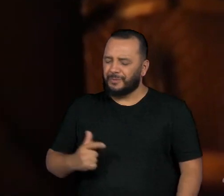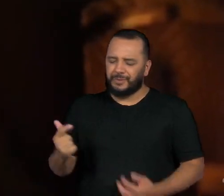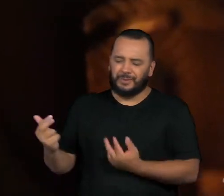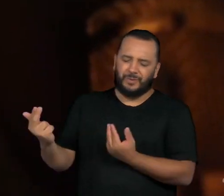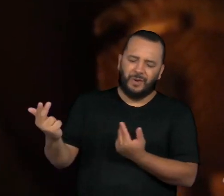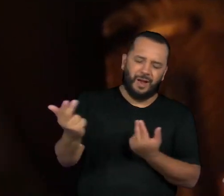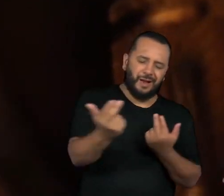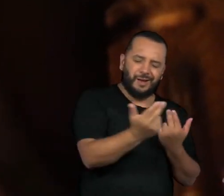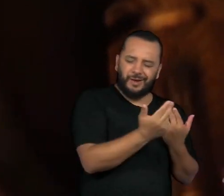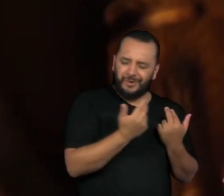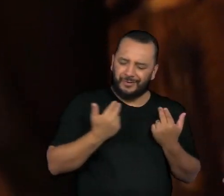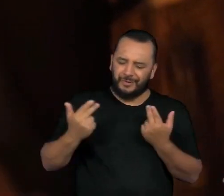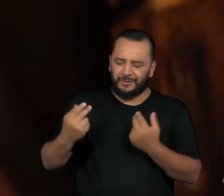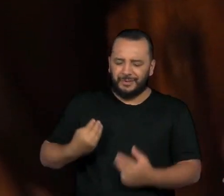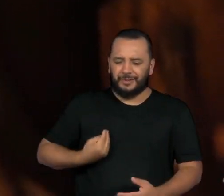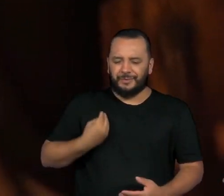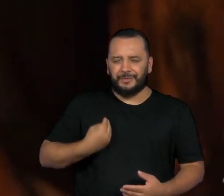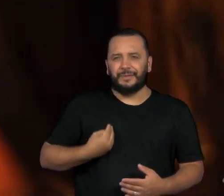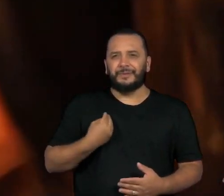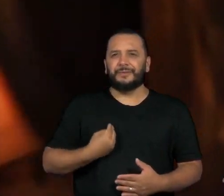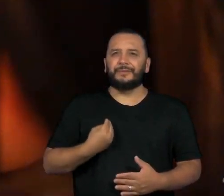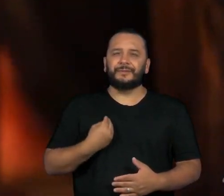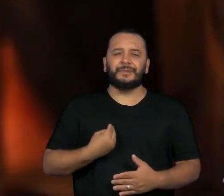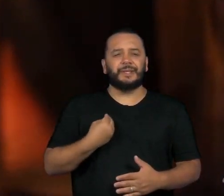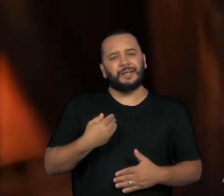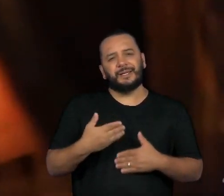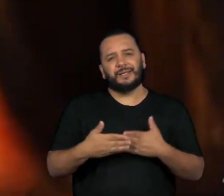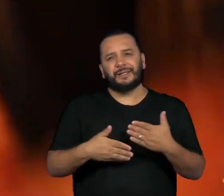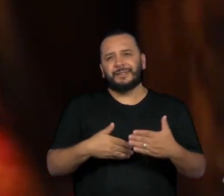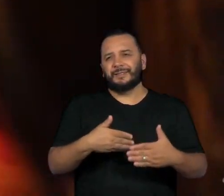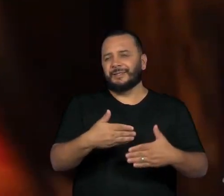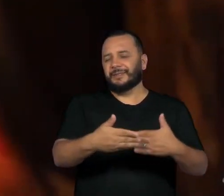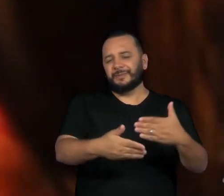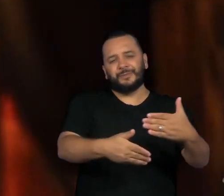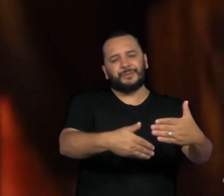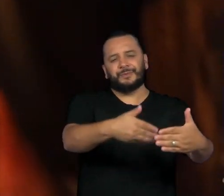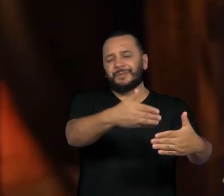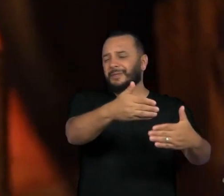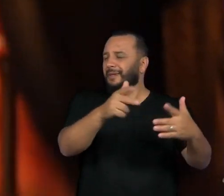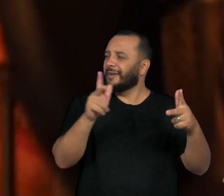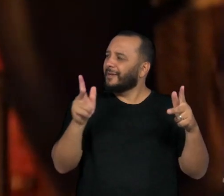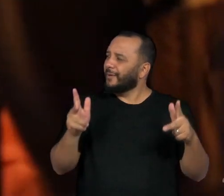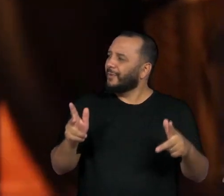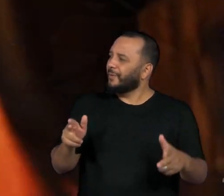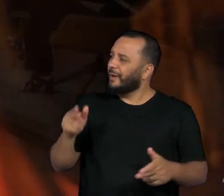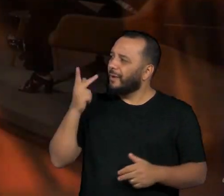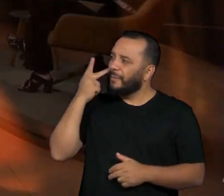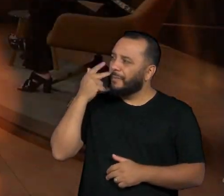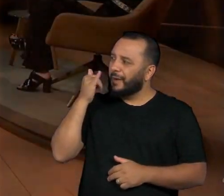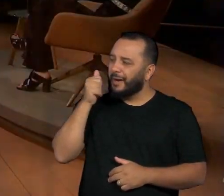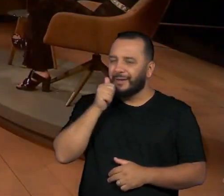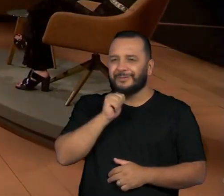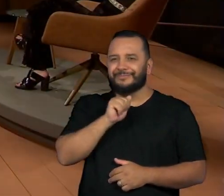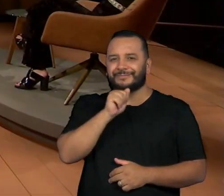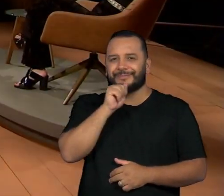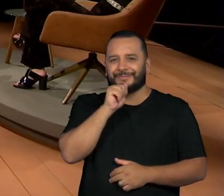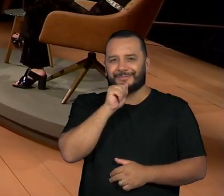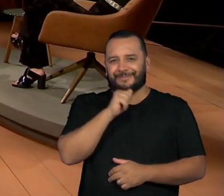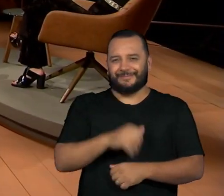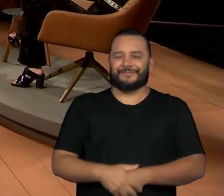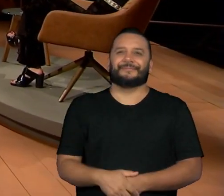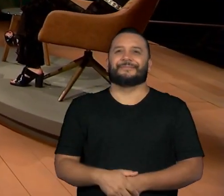mesmos e vivemos como os nossos pais.